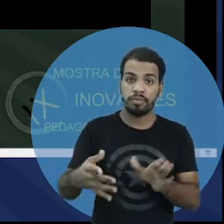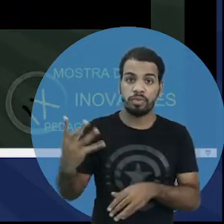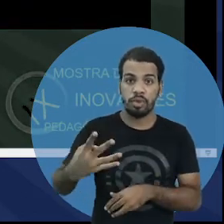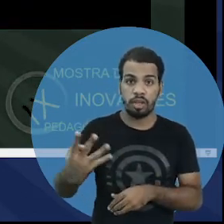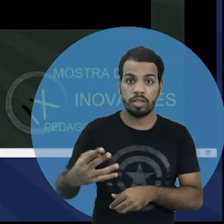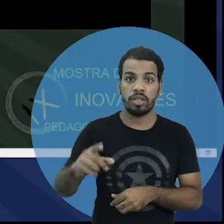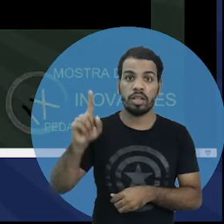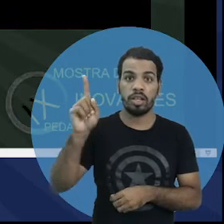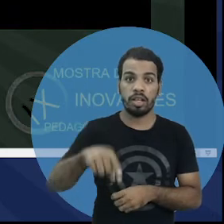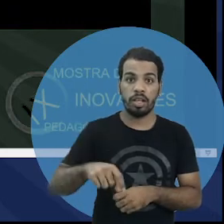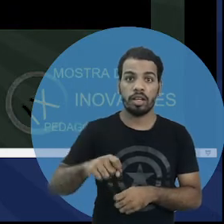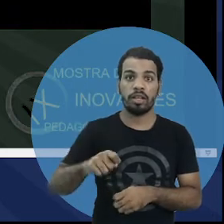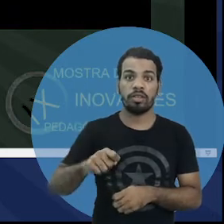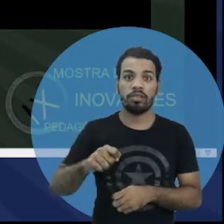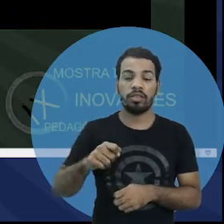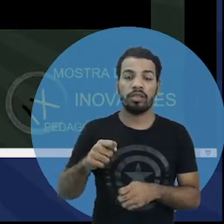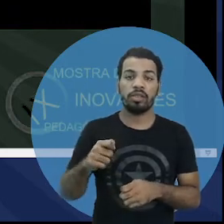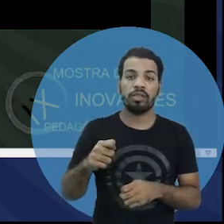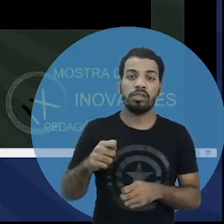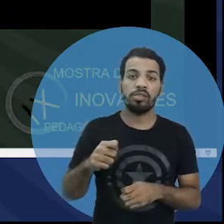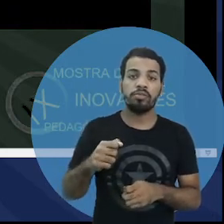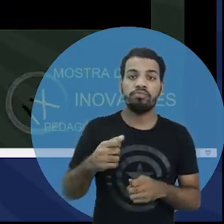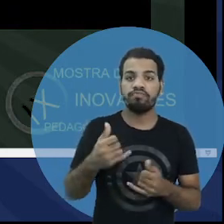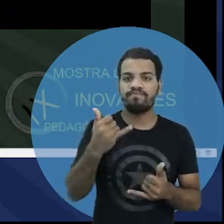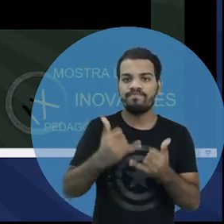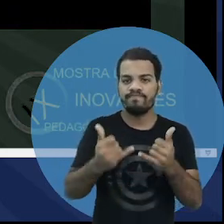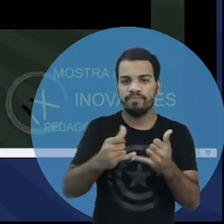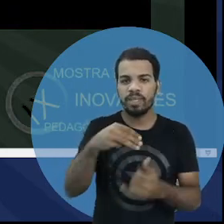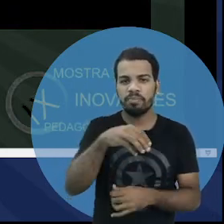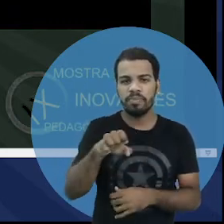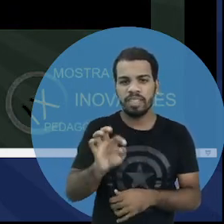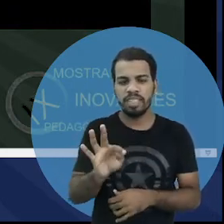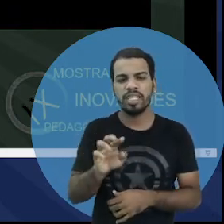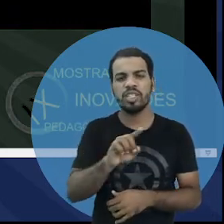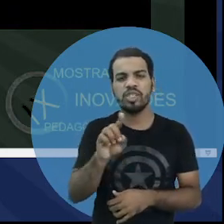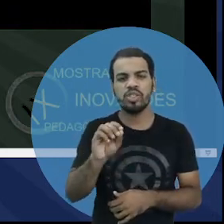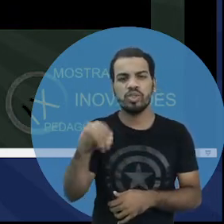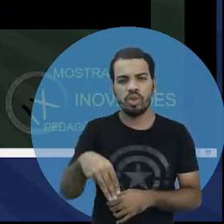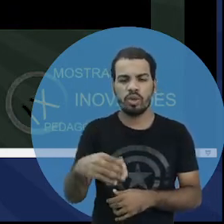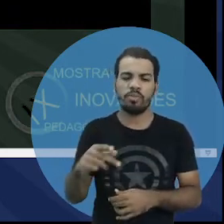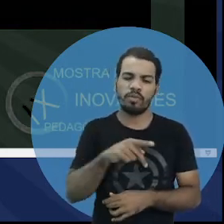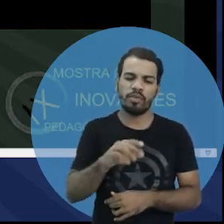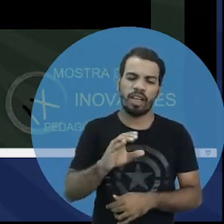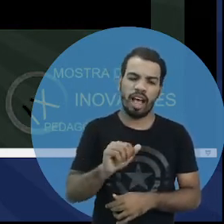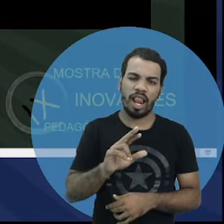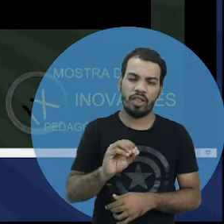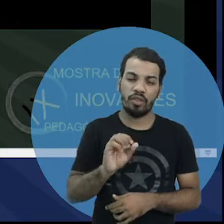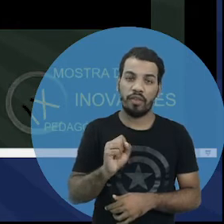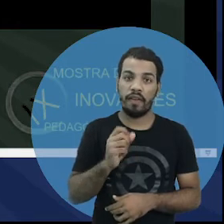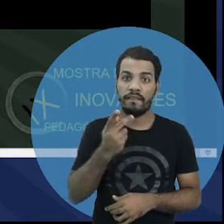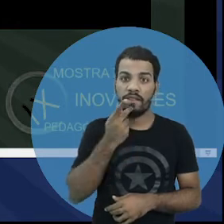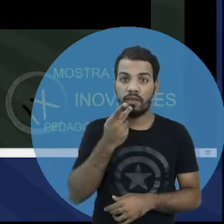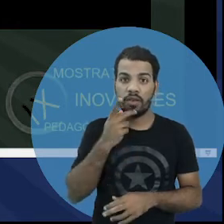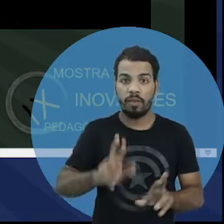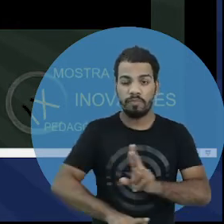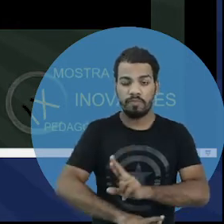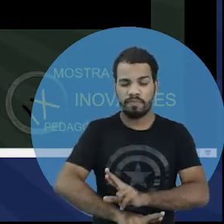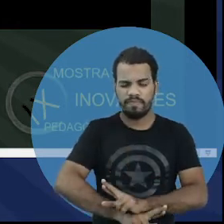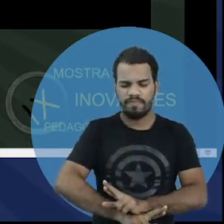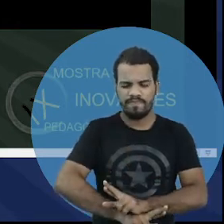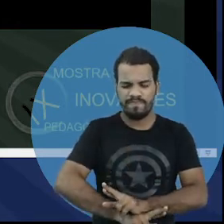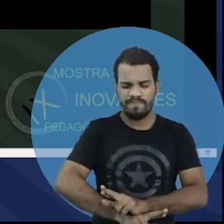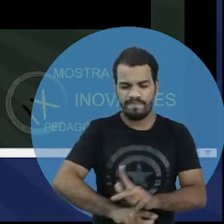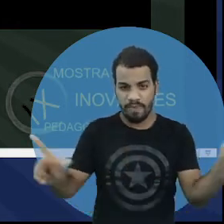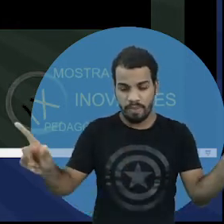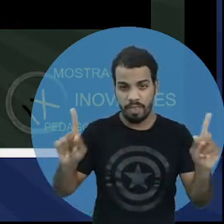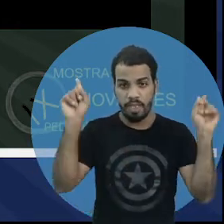que ela se assemelha muito com o Meet e com o Zoom, como o professor Carlos falou. Porém, ela tem um diferencial muito gigantesco, que ela